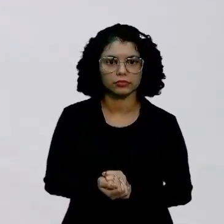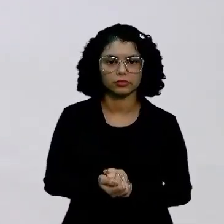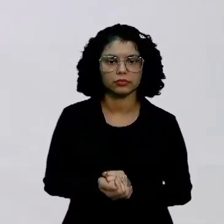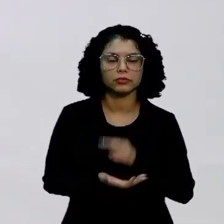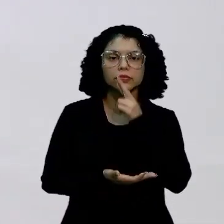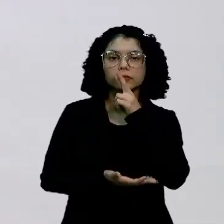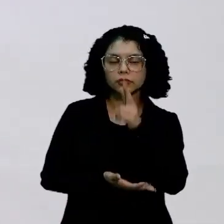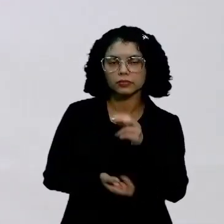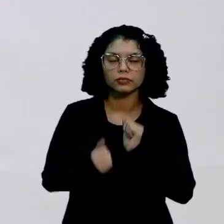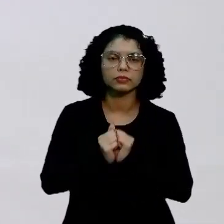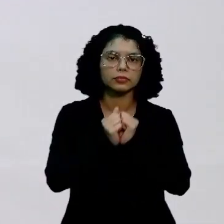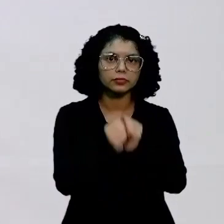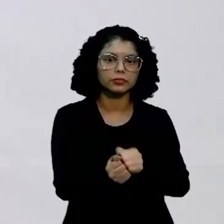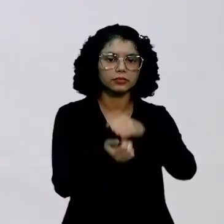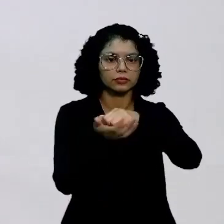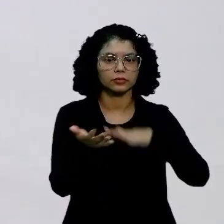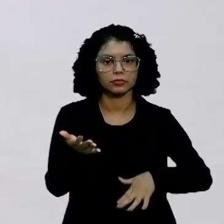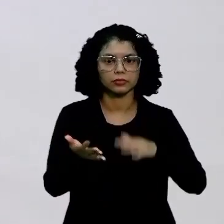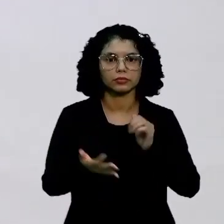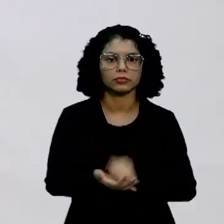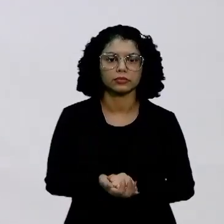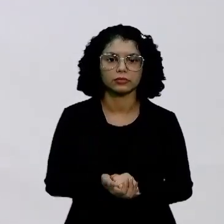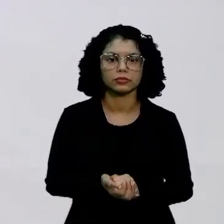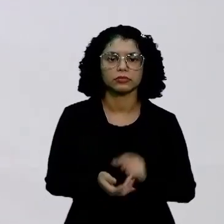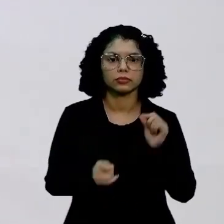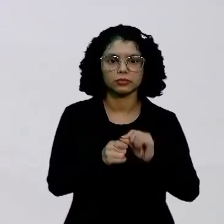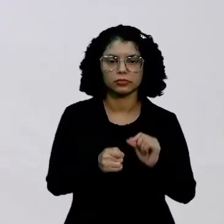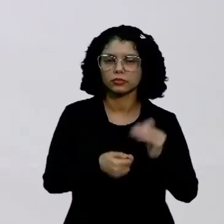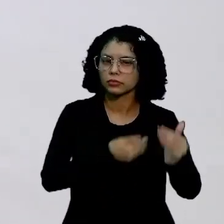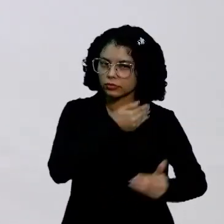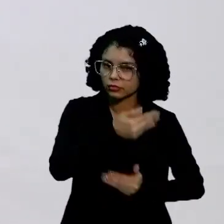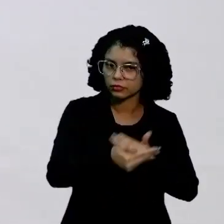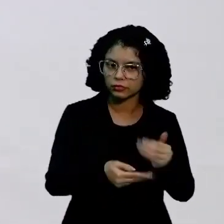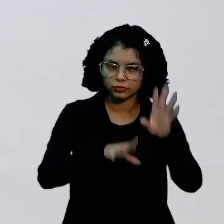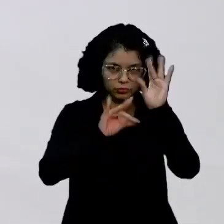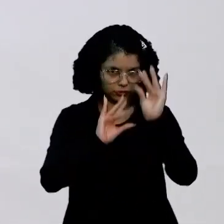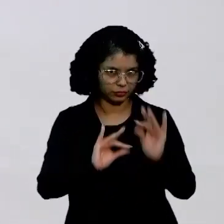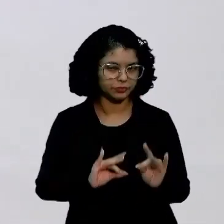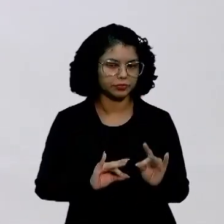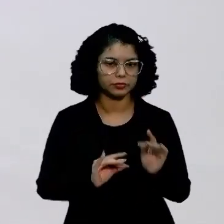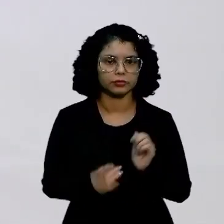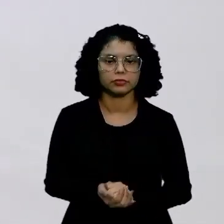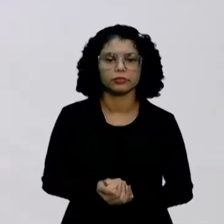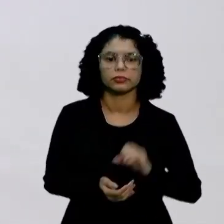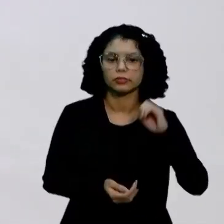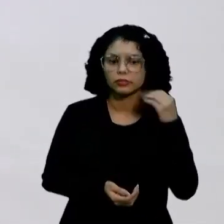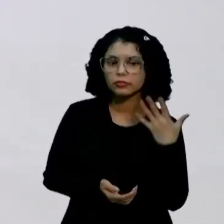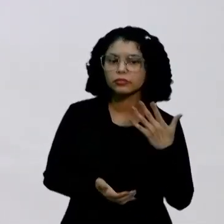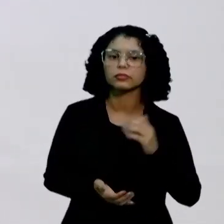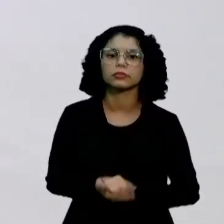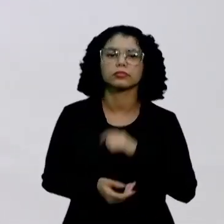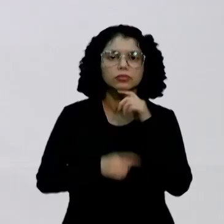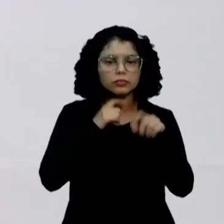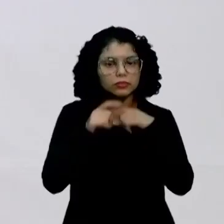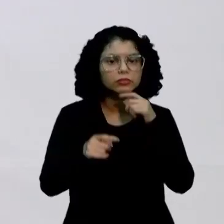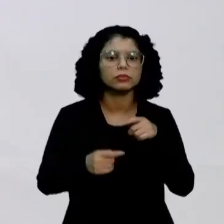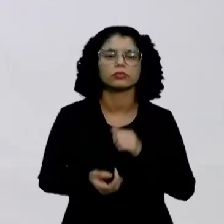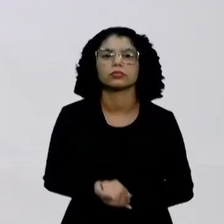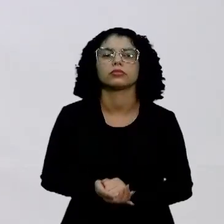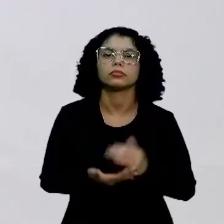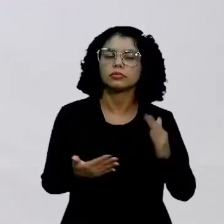resolver junto com vocês o exercício e aí eu vou fazendo algumas pontuações. Se acaso você tiver alguma